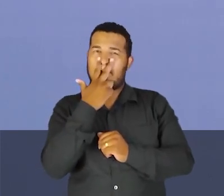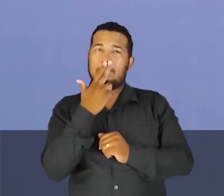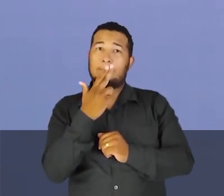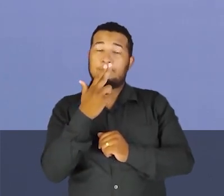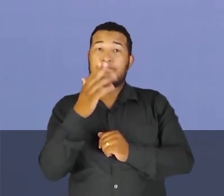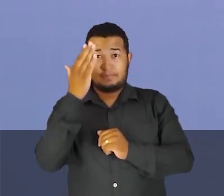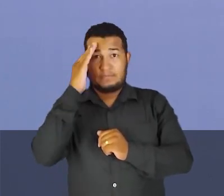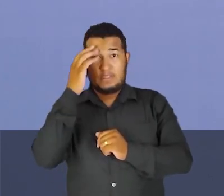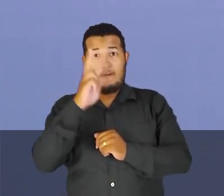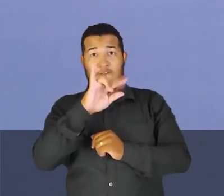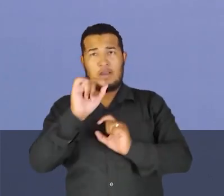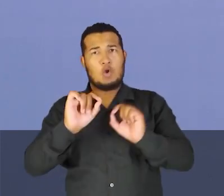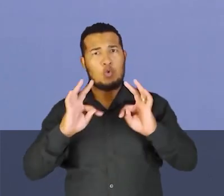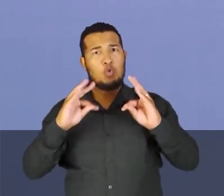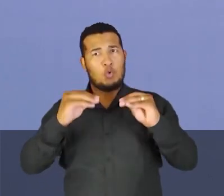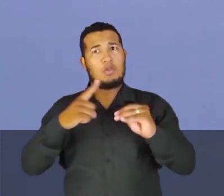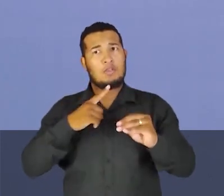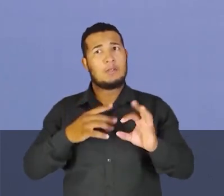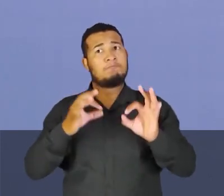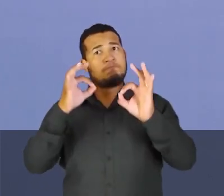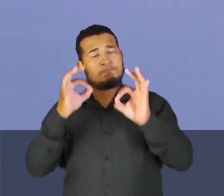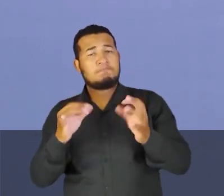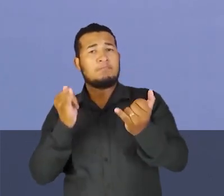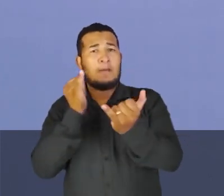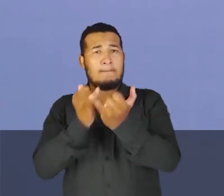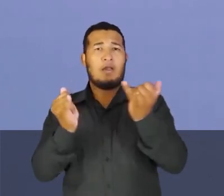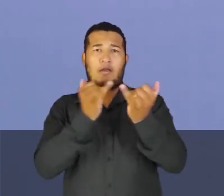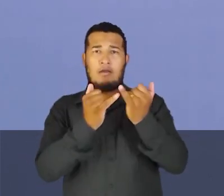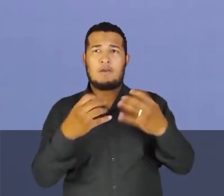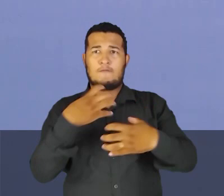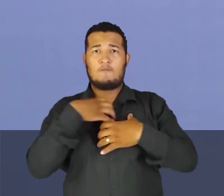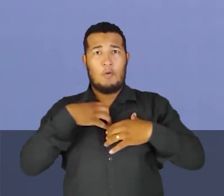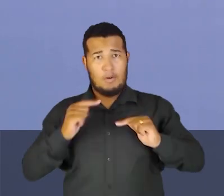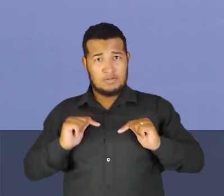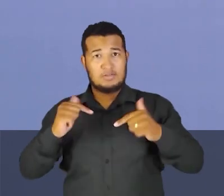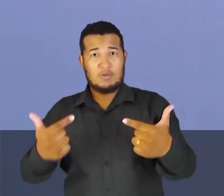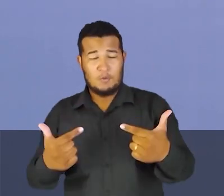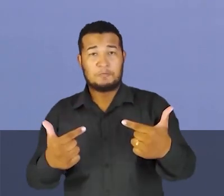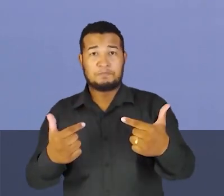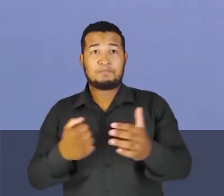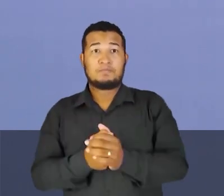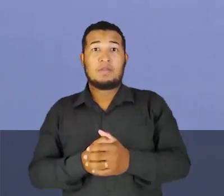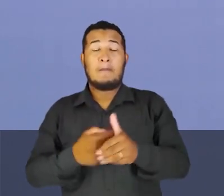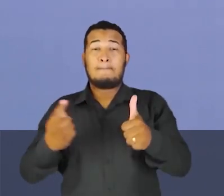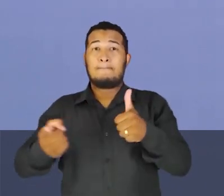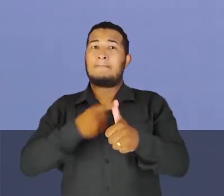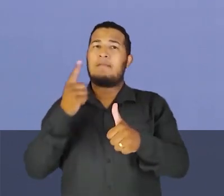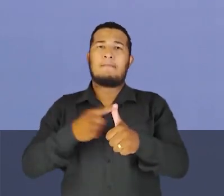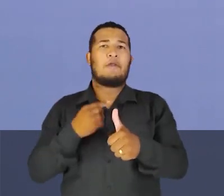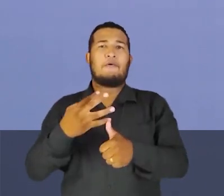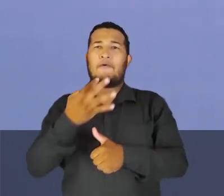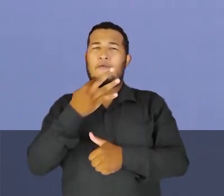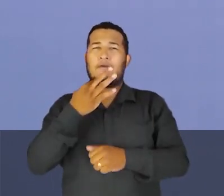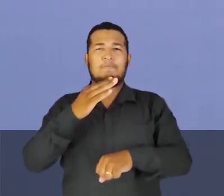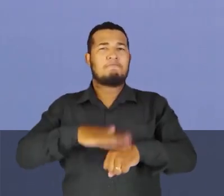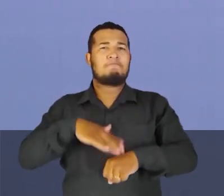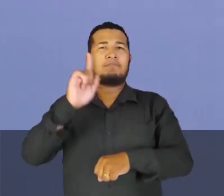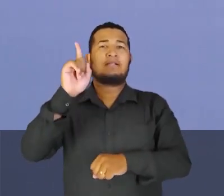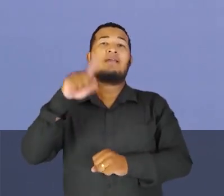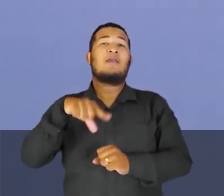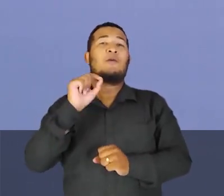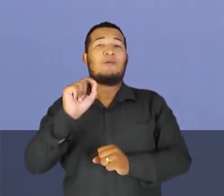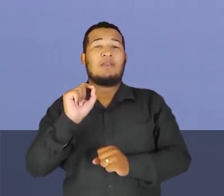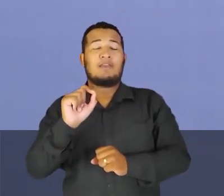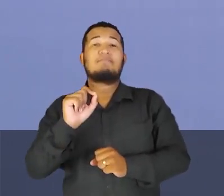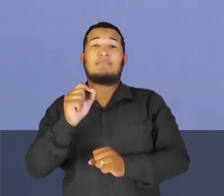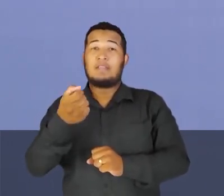eles apresentam uma eficiência parecida à forma de ação. E o primeiro método, e mais conhecido método hormonal, com certeza